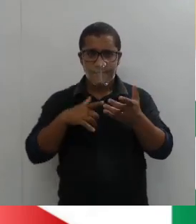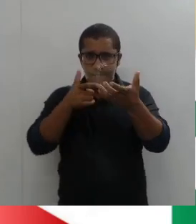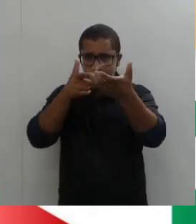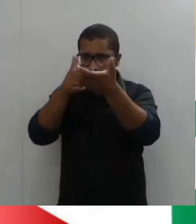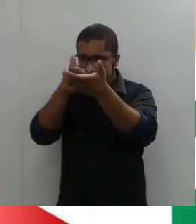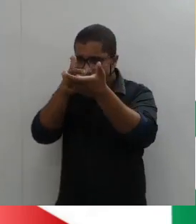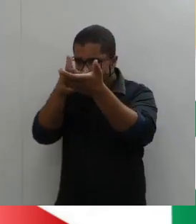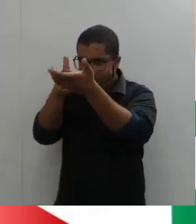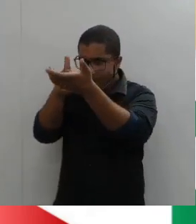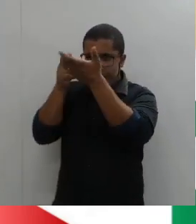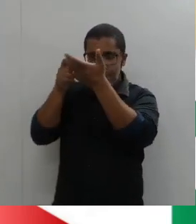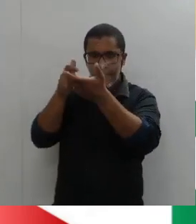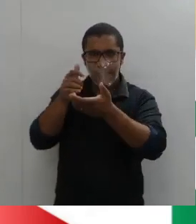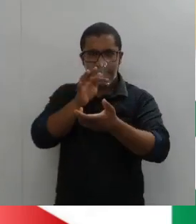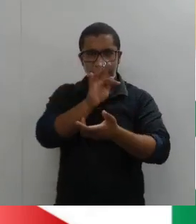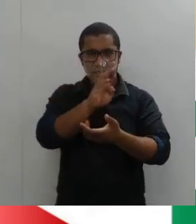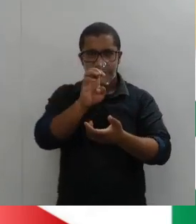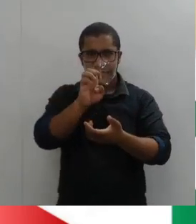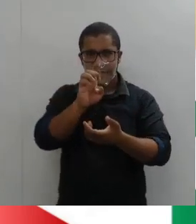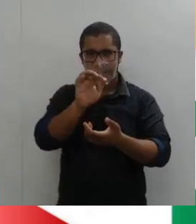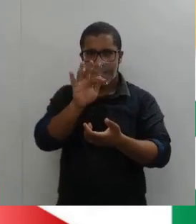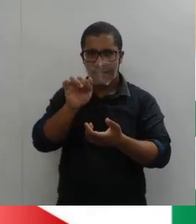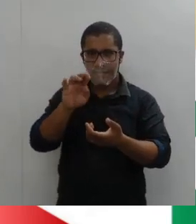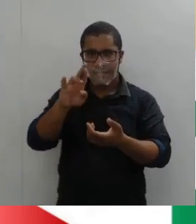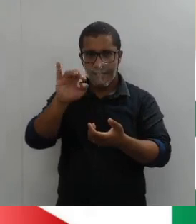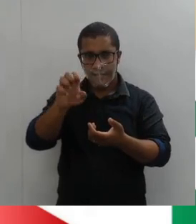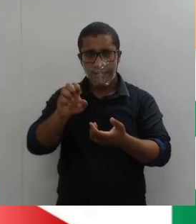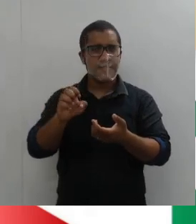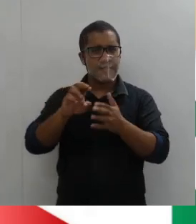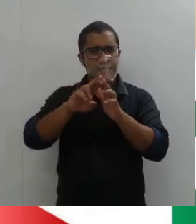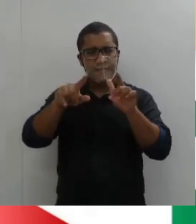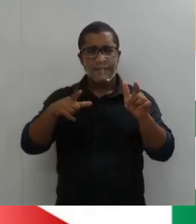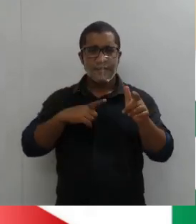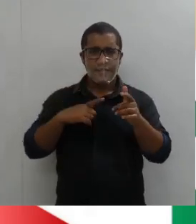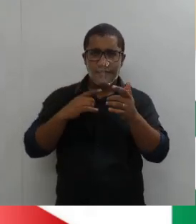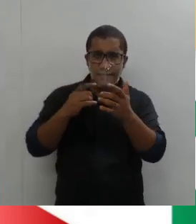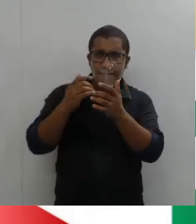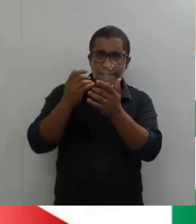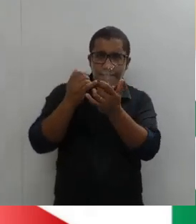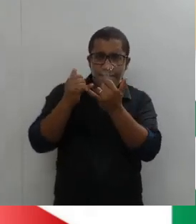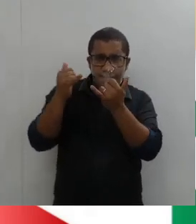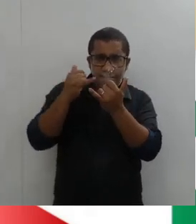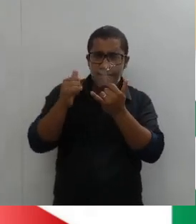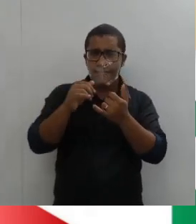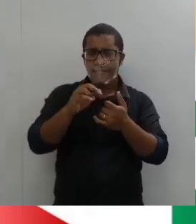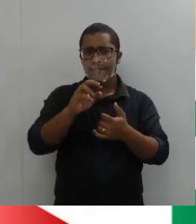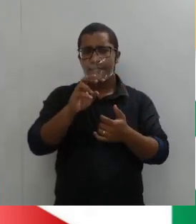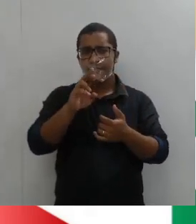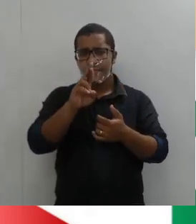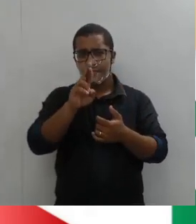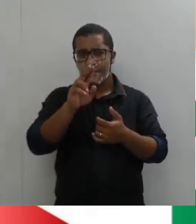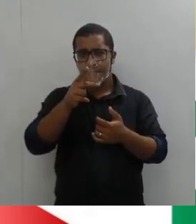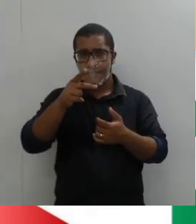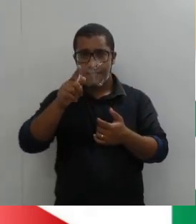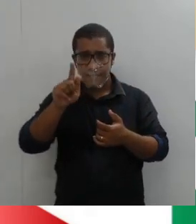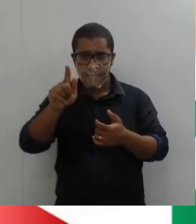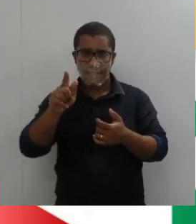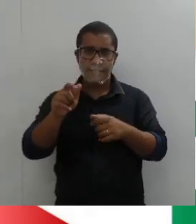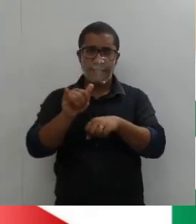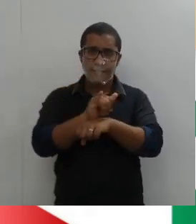vocês adoram o tal do Free Fire, e por aí vai. Simulações, RPG,